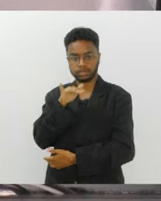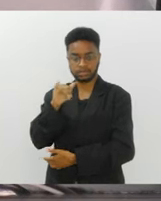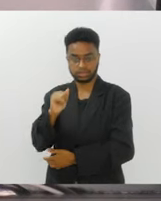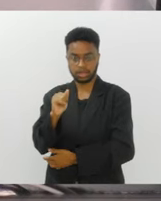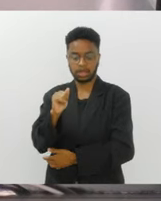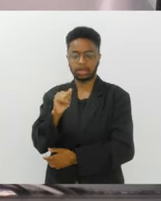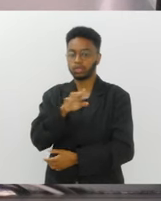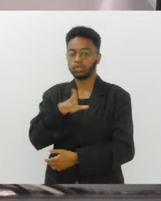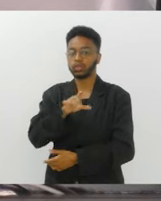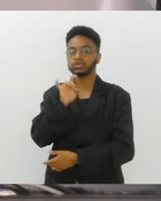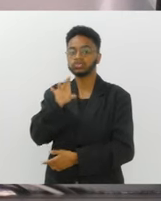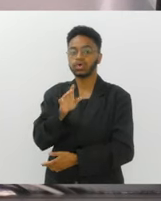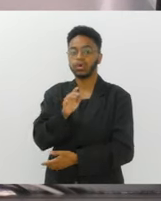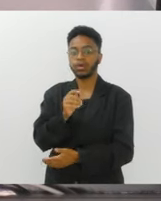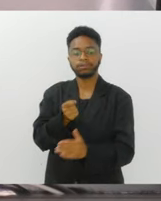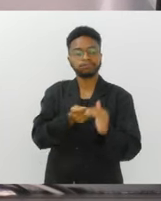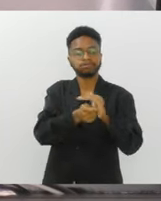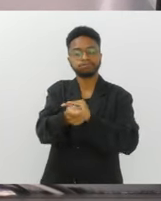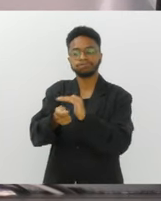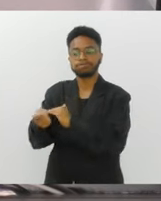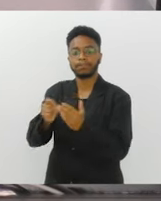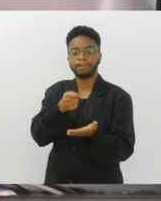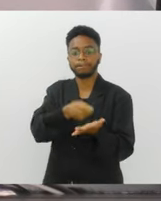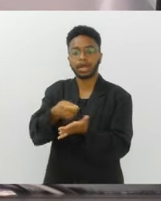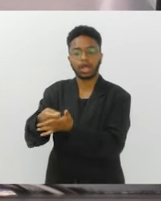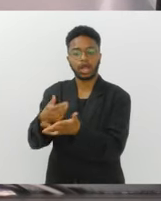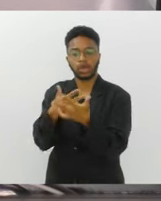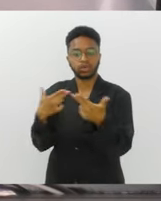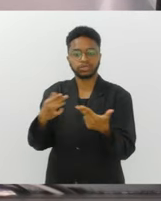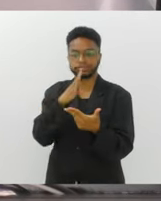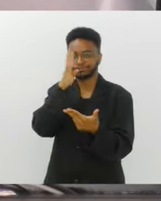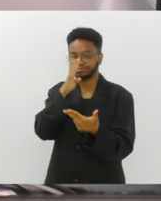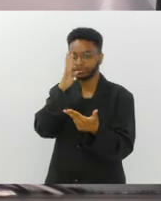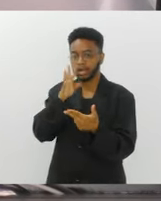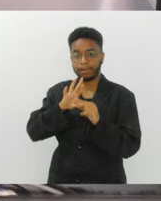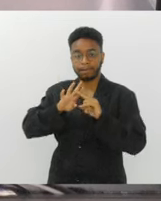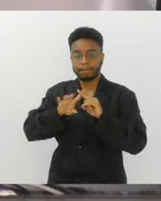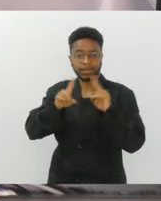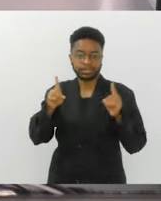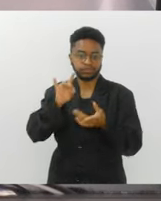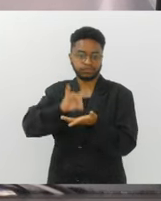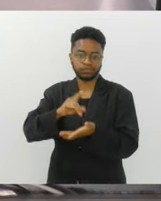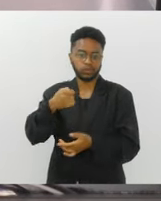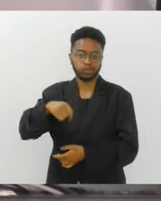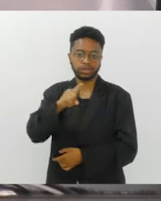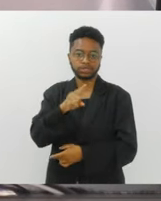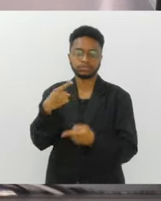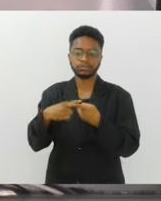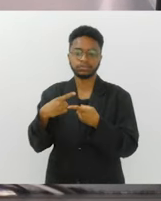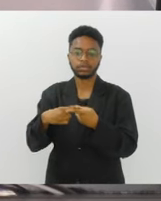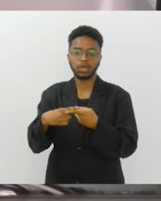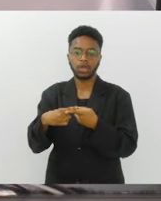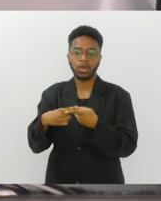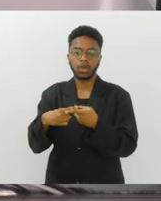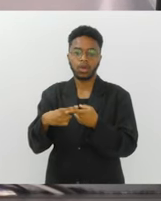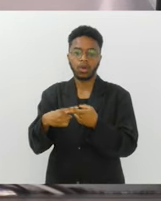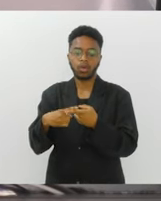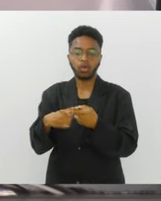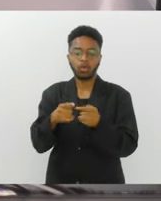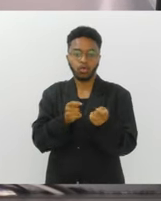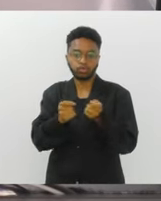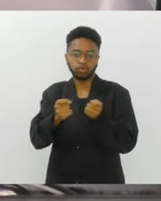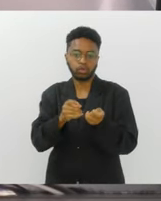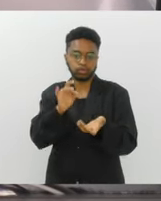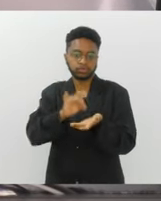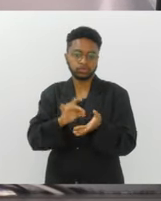colocar dinheiro em tanta porcaria que se coloca e que, na verdade, não é necessário, porque o verdadeiro poder de controle está na